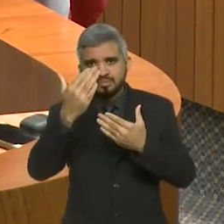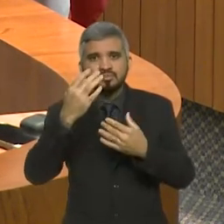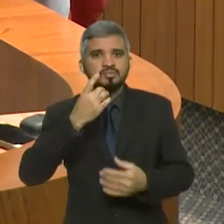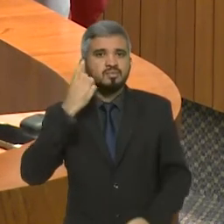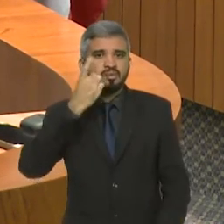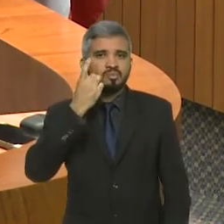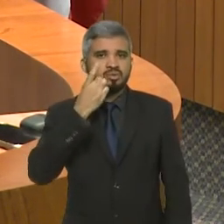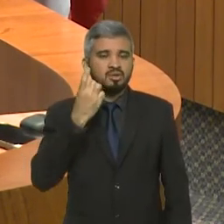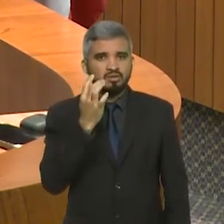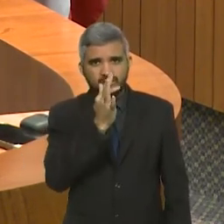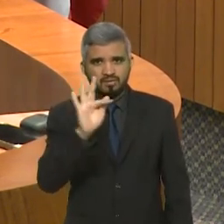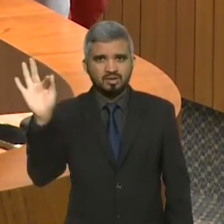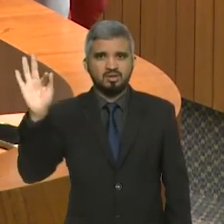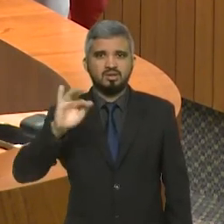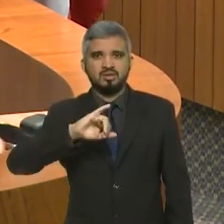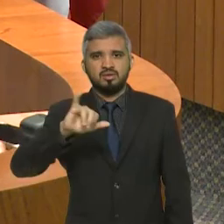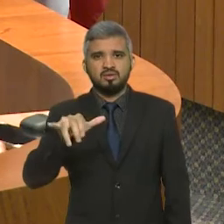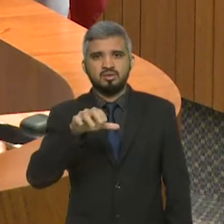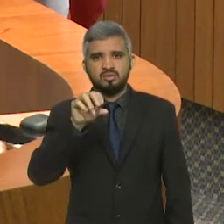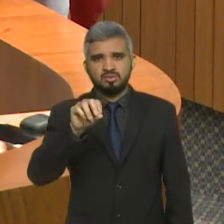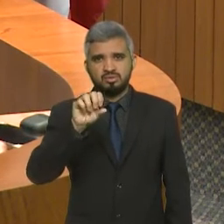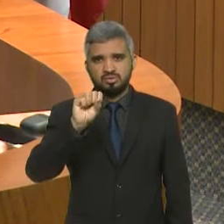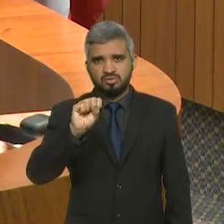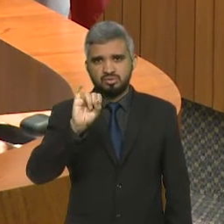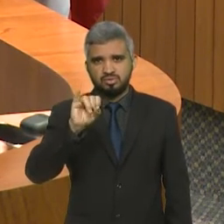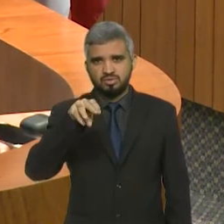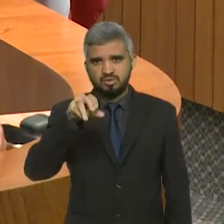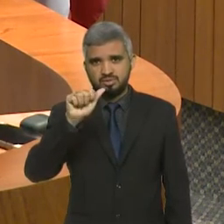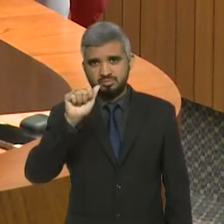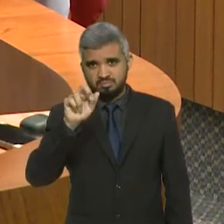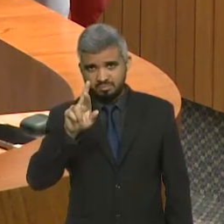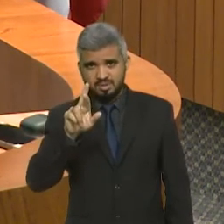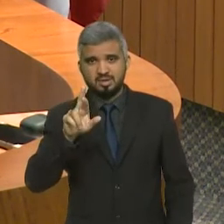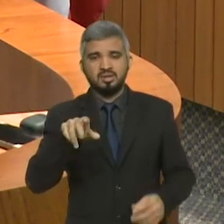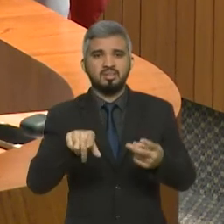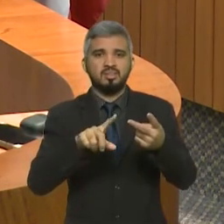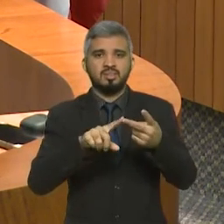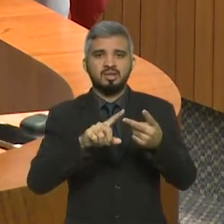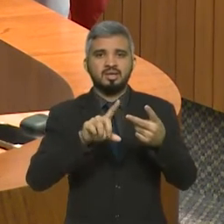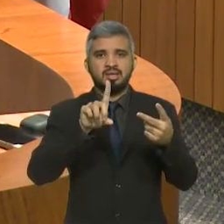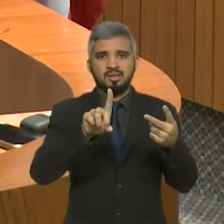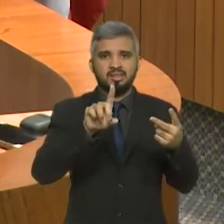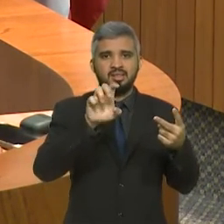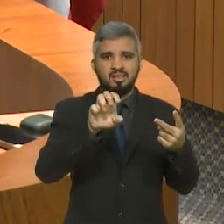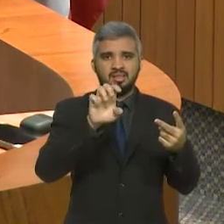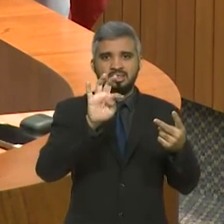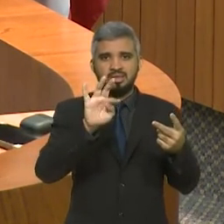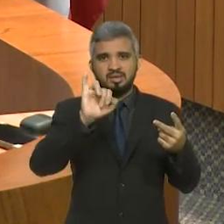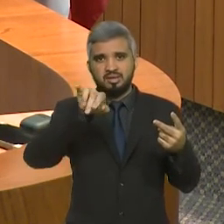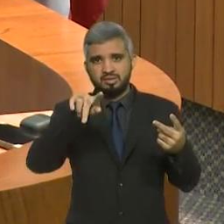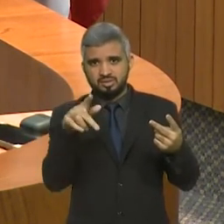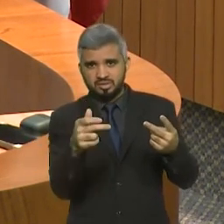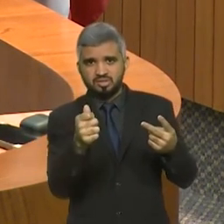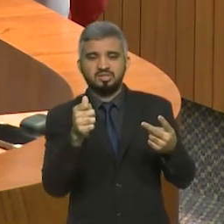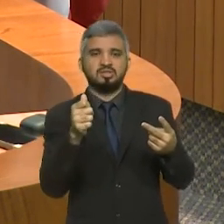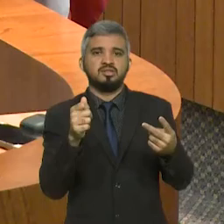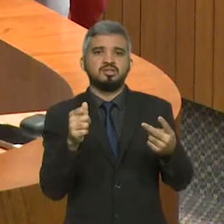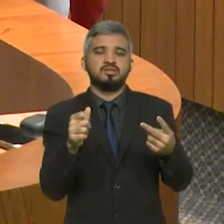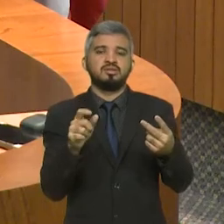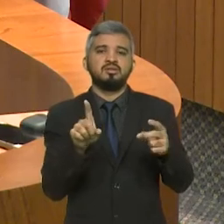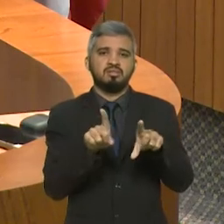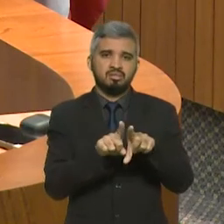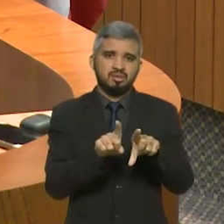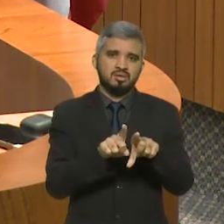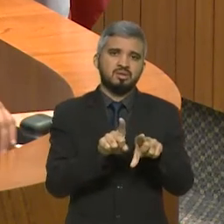federal Josimar Maranhãozinho, agradecer a deputada estadual Detinha, que foram parceiros importantíssimos, e também até mesmo o